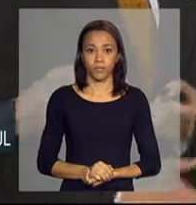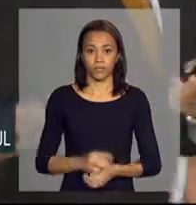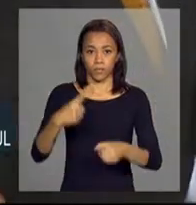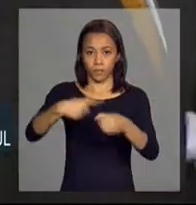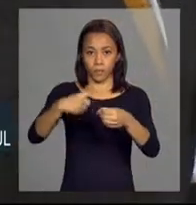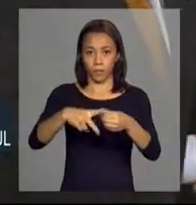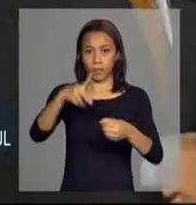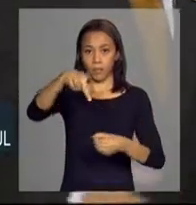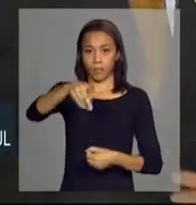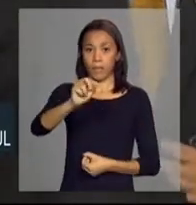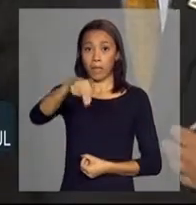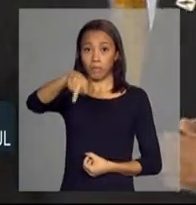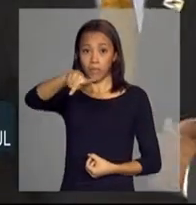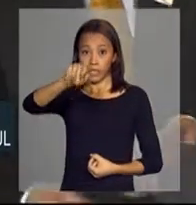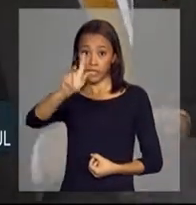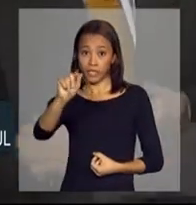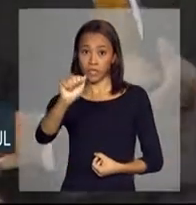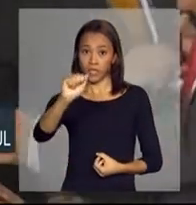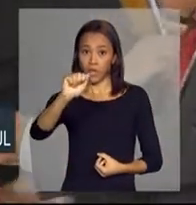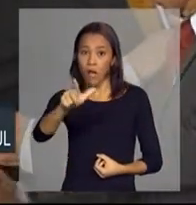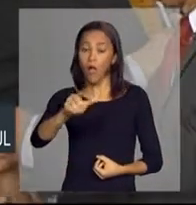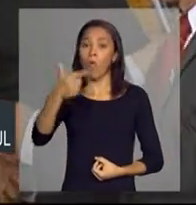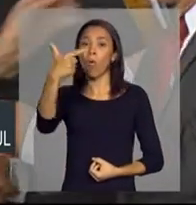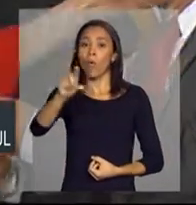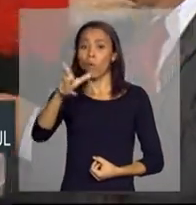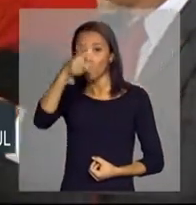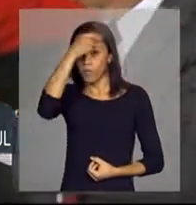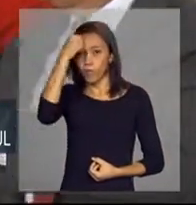Pinhal, prefeito Edmilson Pedro Pelisário.